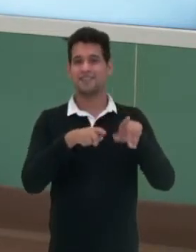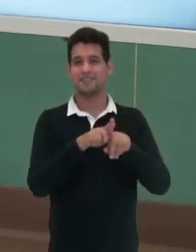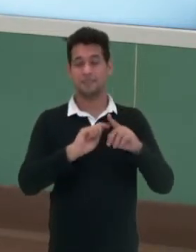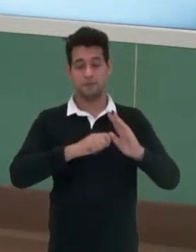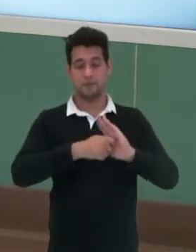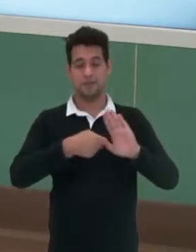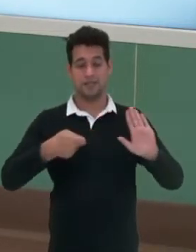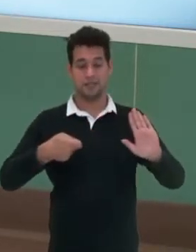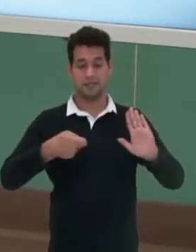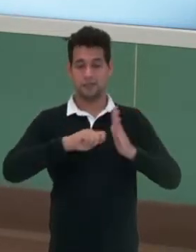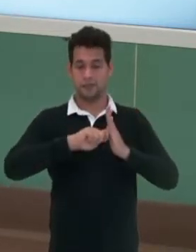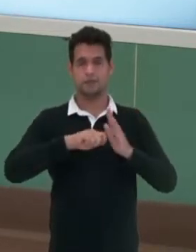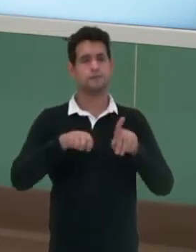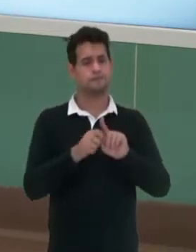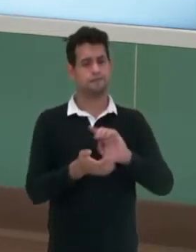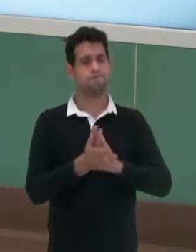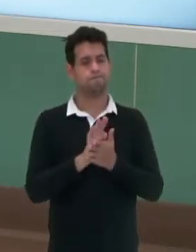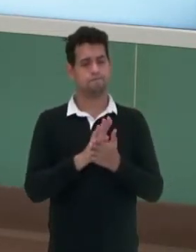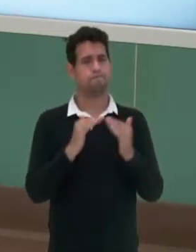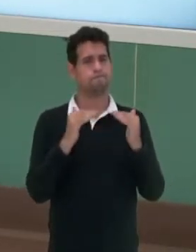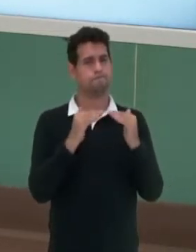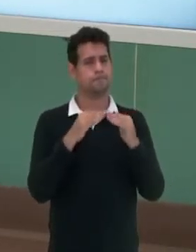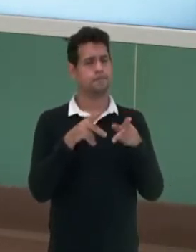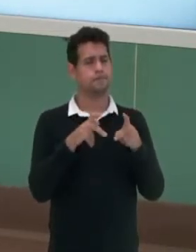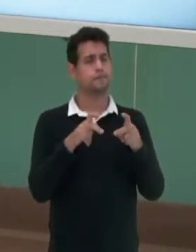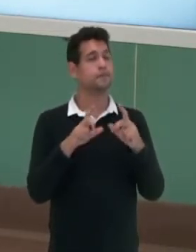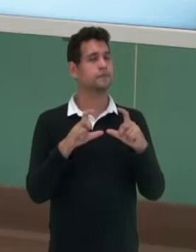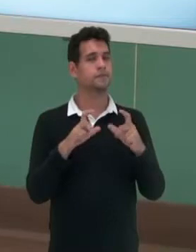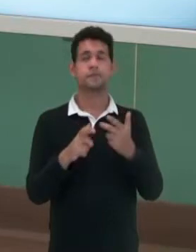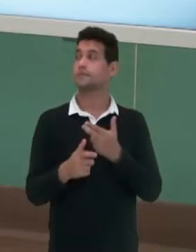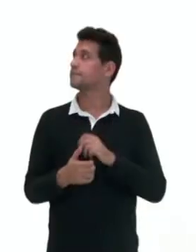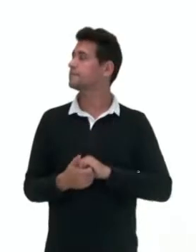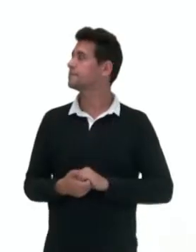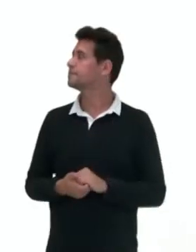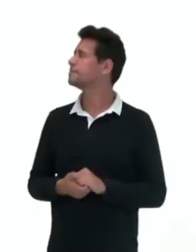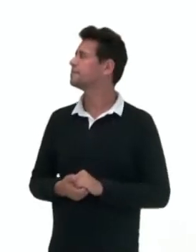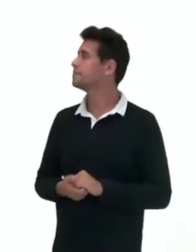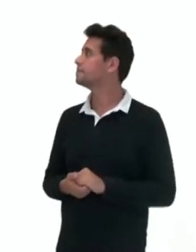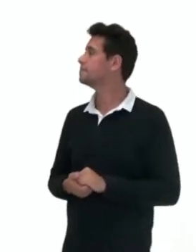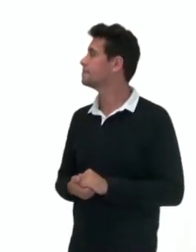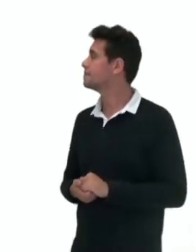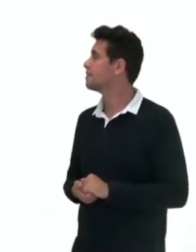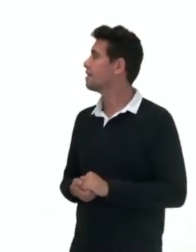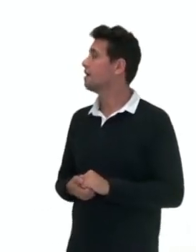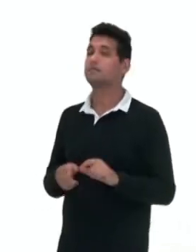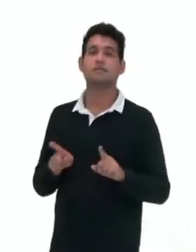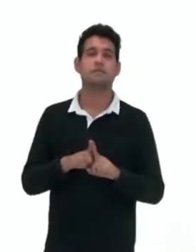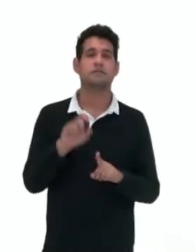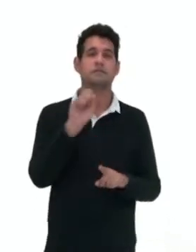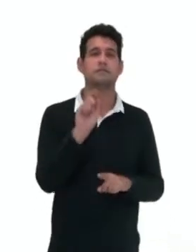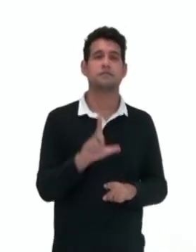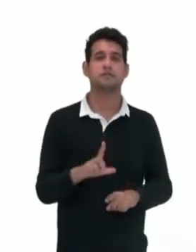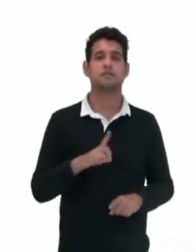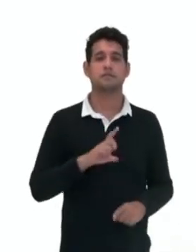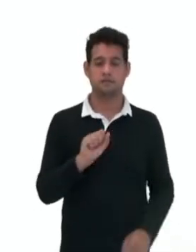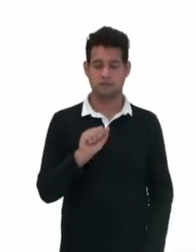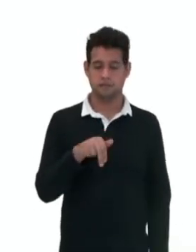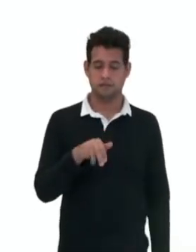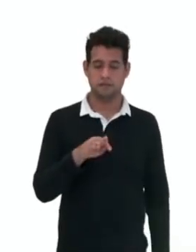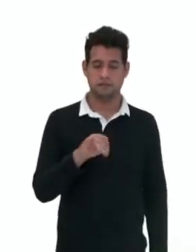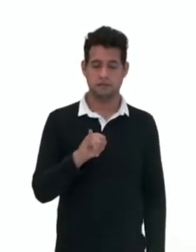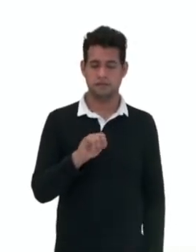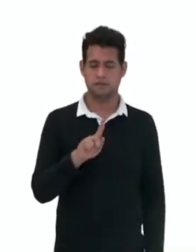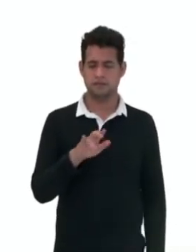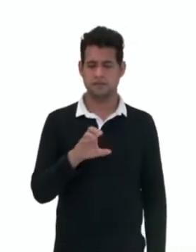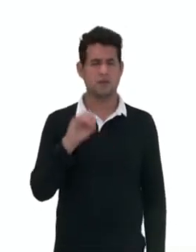se encaixa e ele destrói. Observem aqui nessa imagem, nós temos um anticorpo, em azulzinho nós temos o antígeno. O